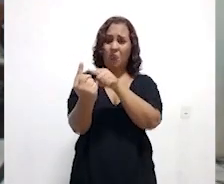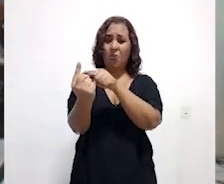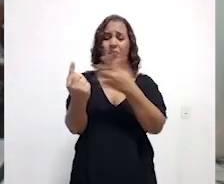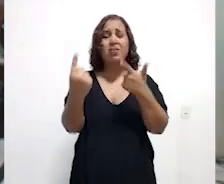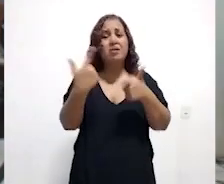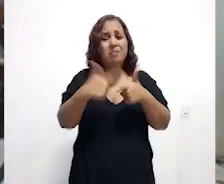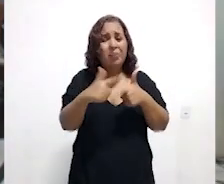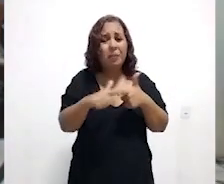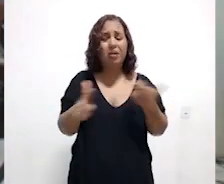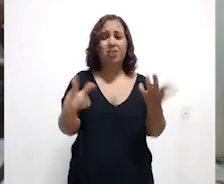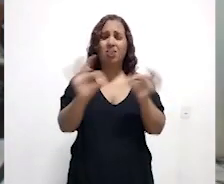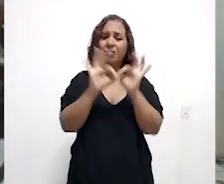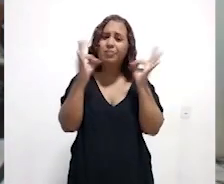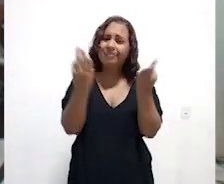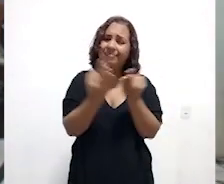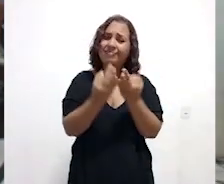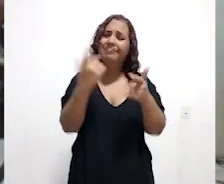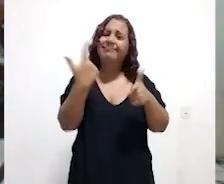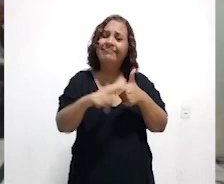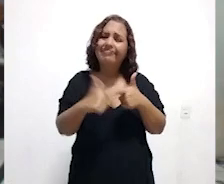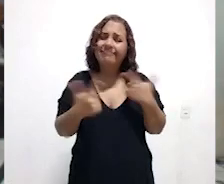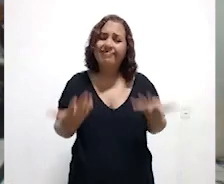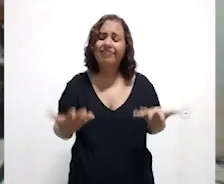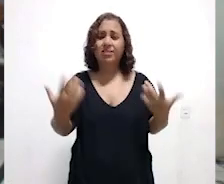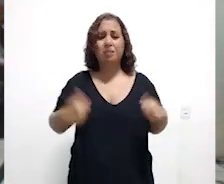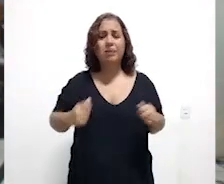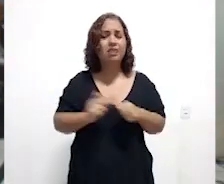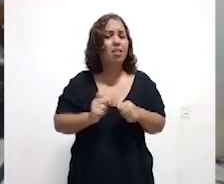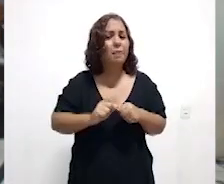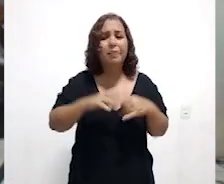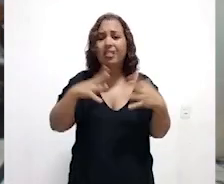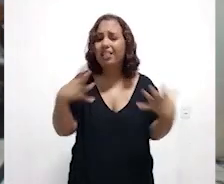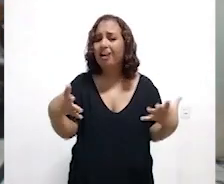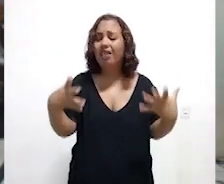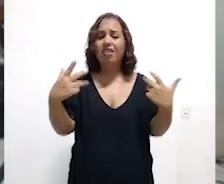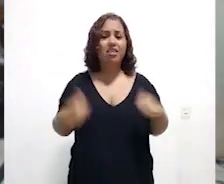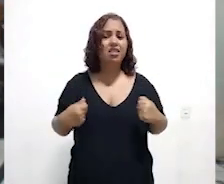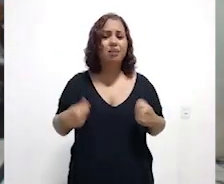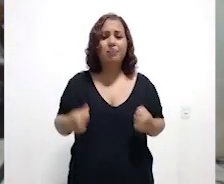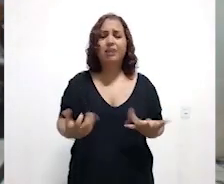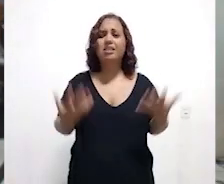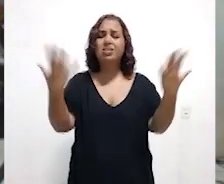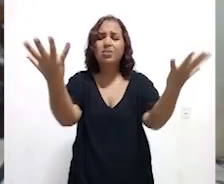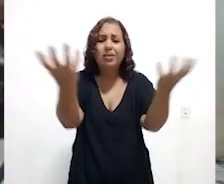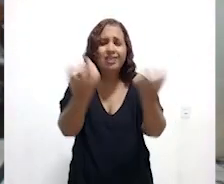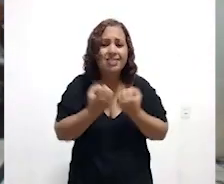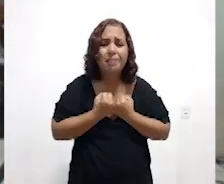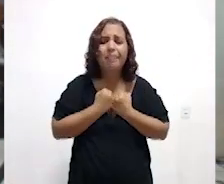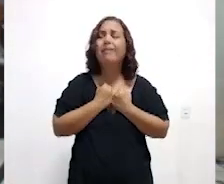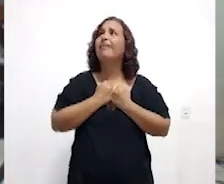família, precisando de um milagre, precisando ouvir algo da parte de Deus,